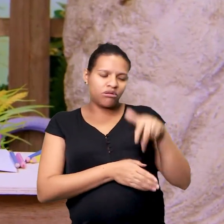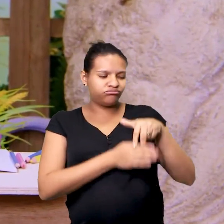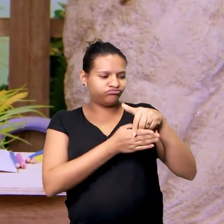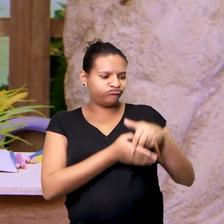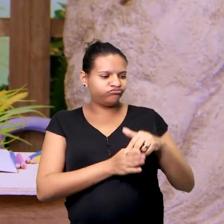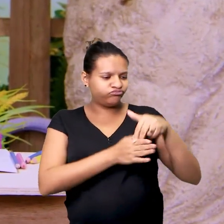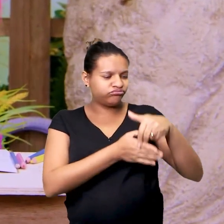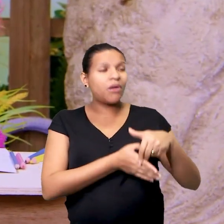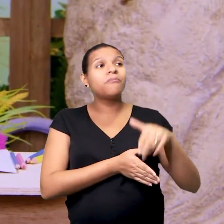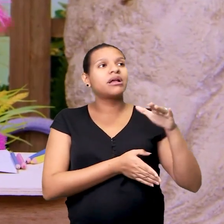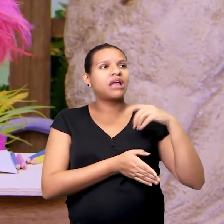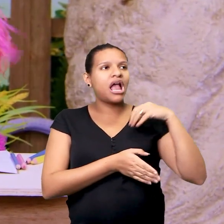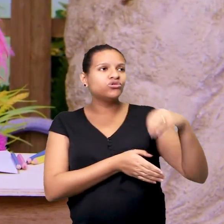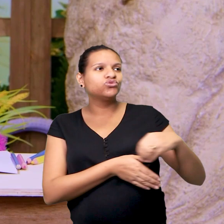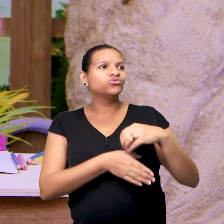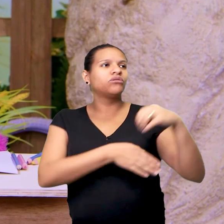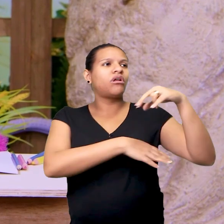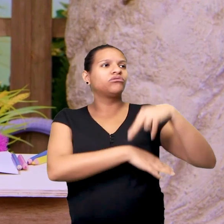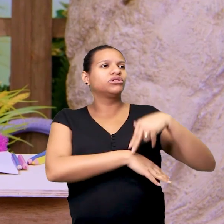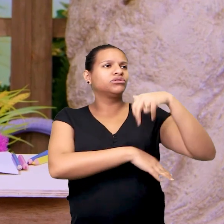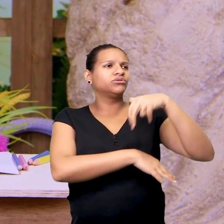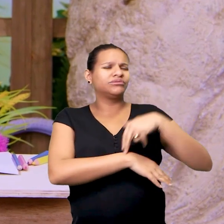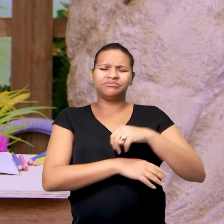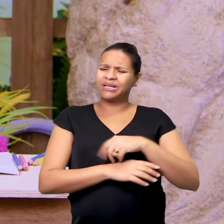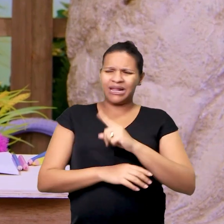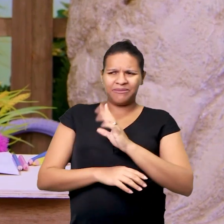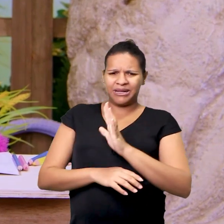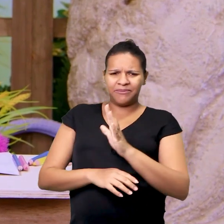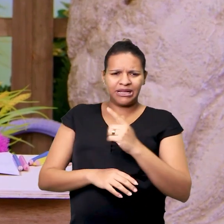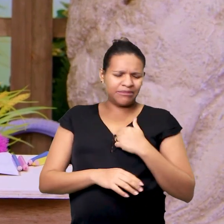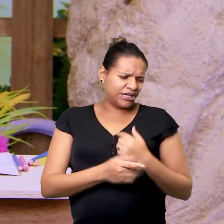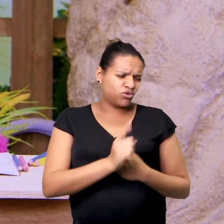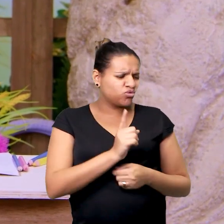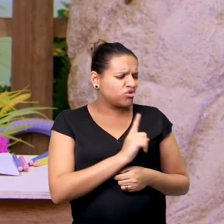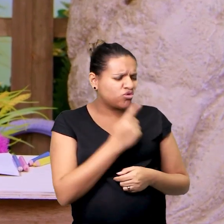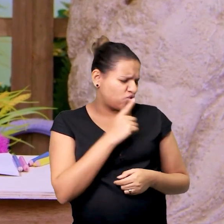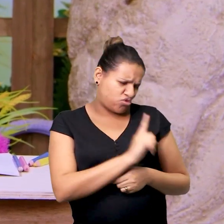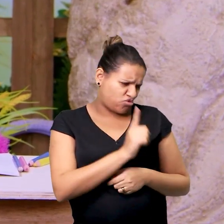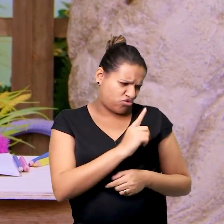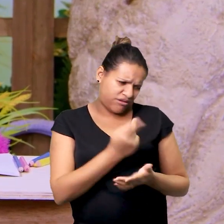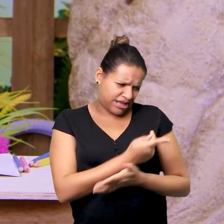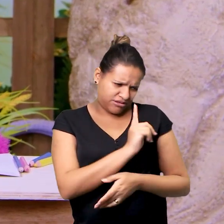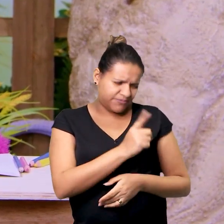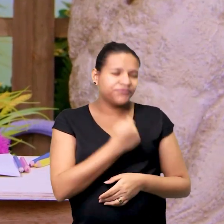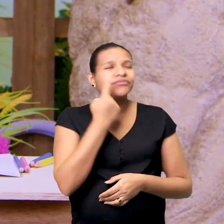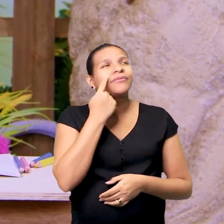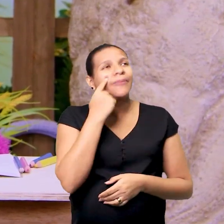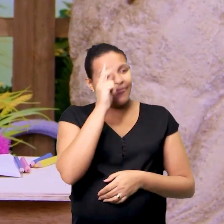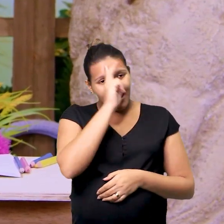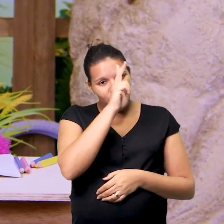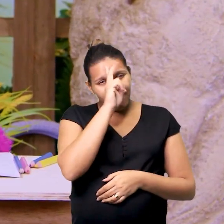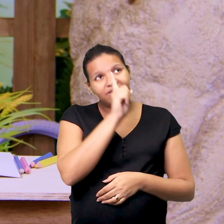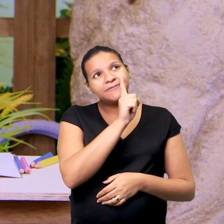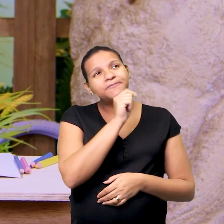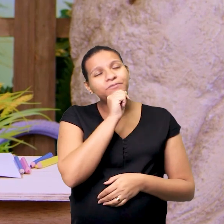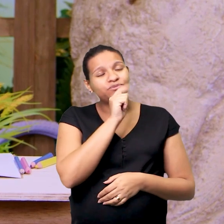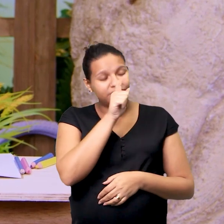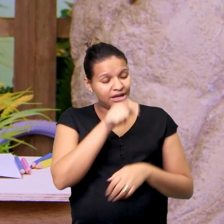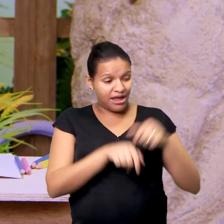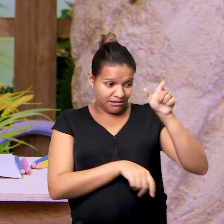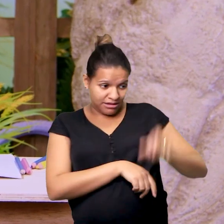pônei astronauta. Bel observa um caderno. Não, não, não, um pônei astronauta não. Era uma vez um